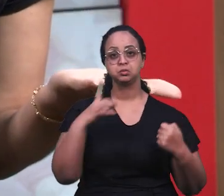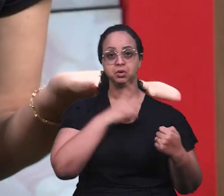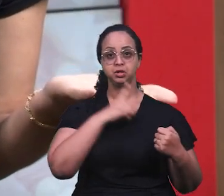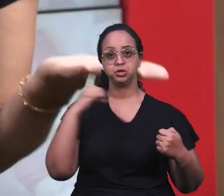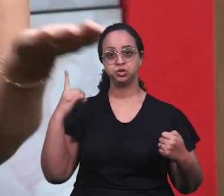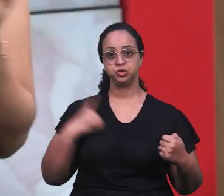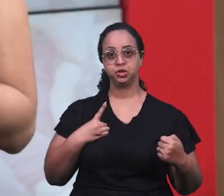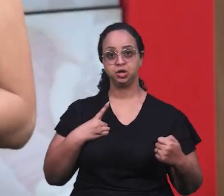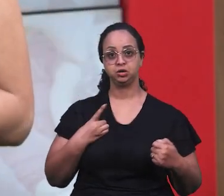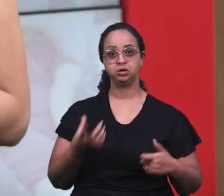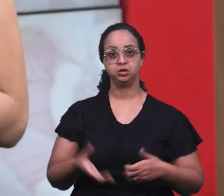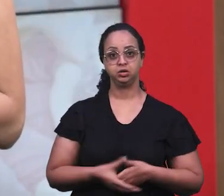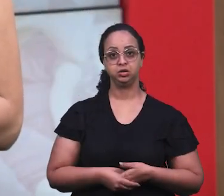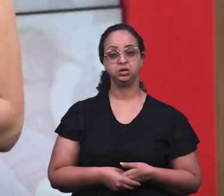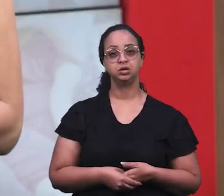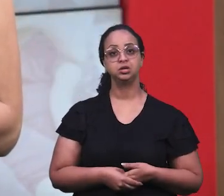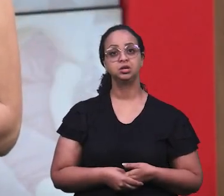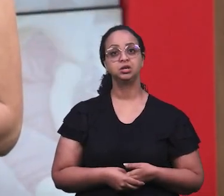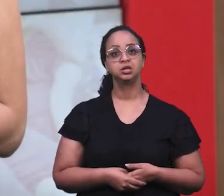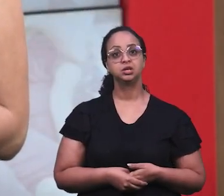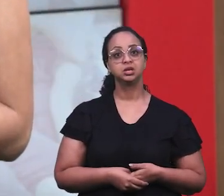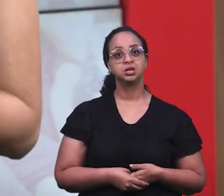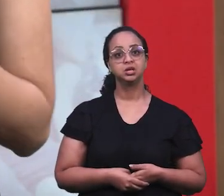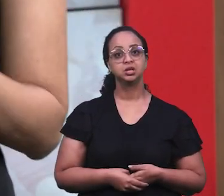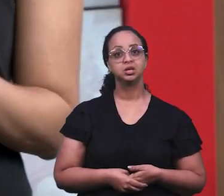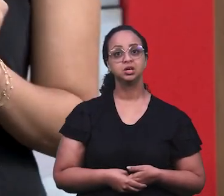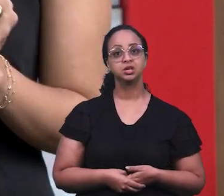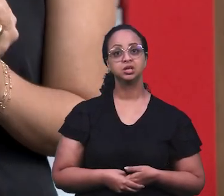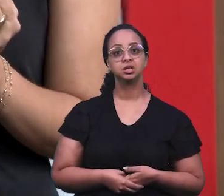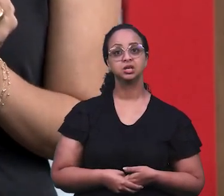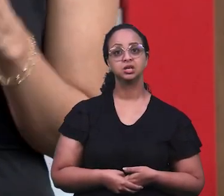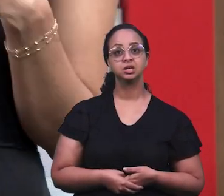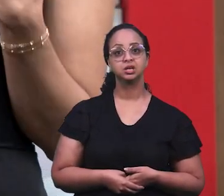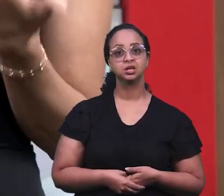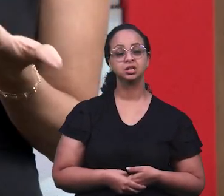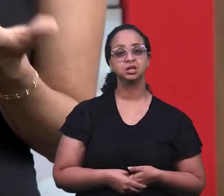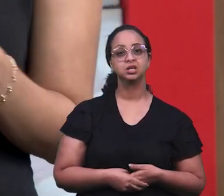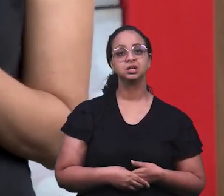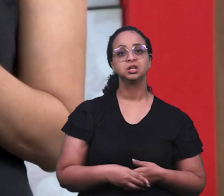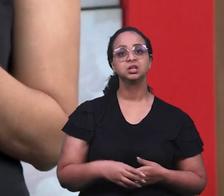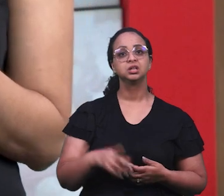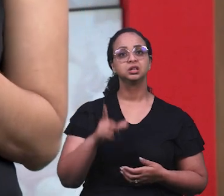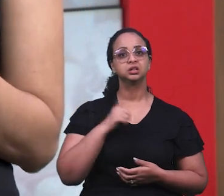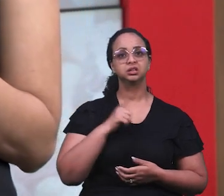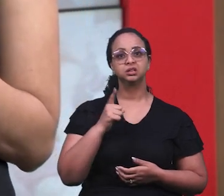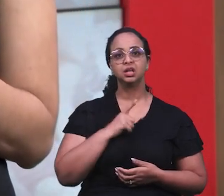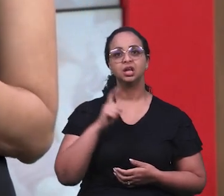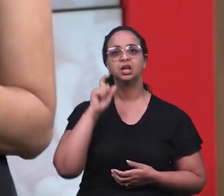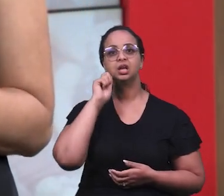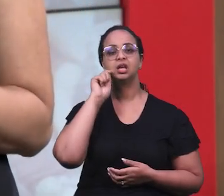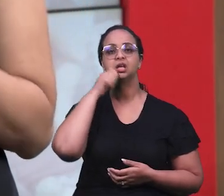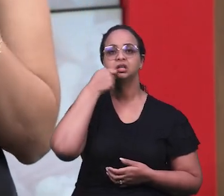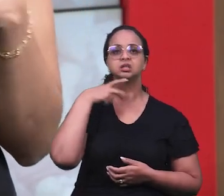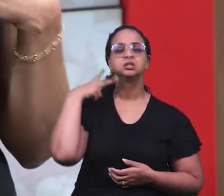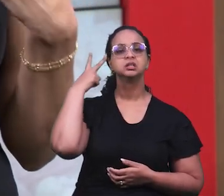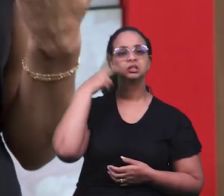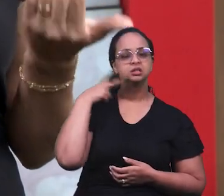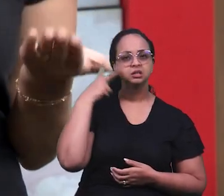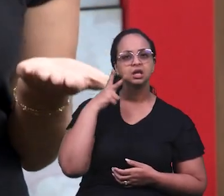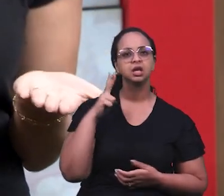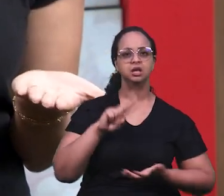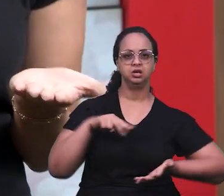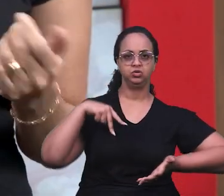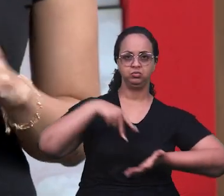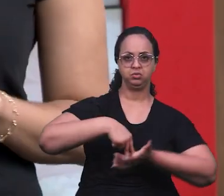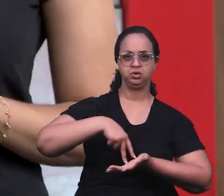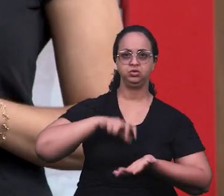os diáconos. Dito isto, quando estiver ceando, né, o pastor colocar de joelhos ou